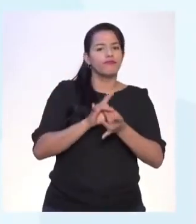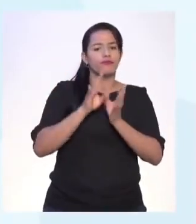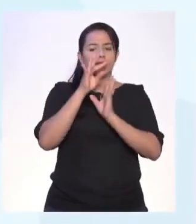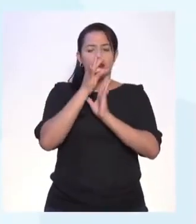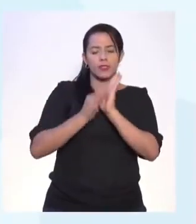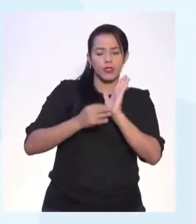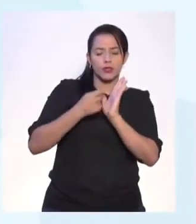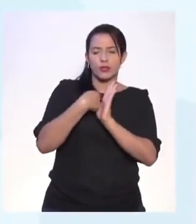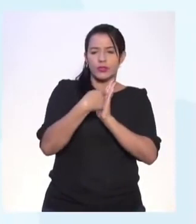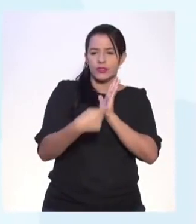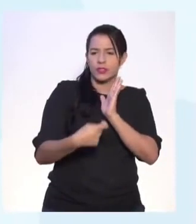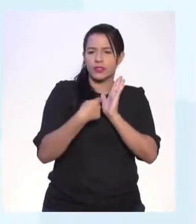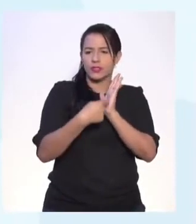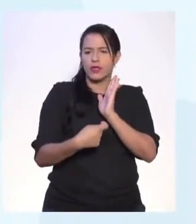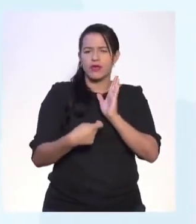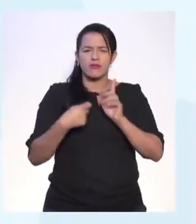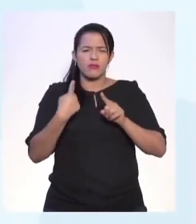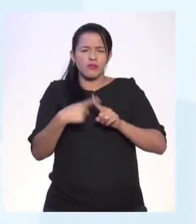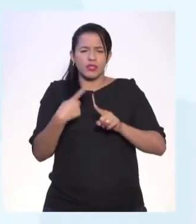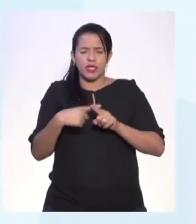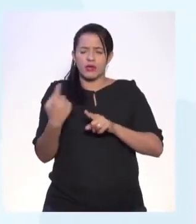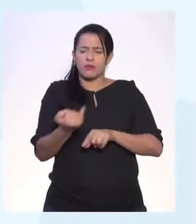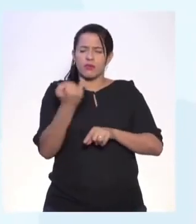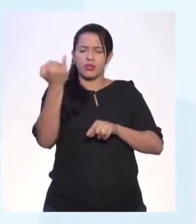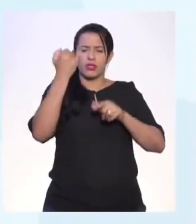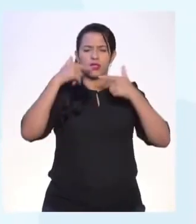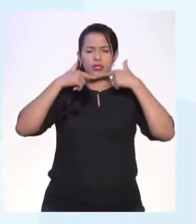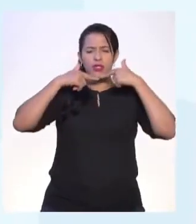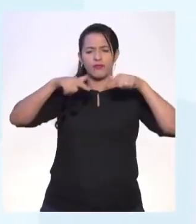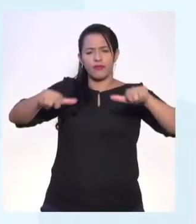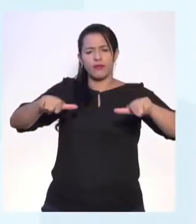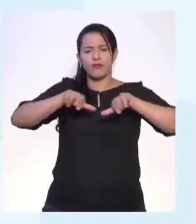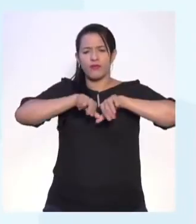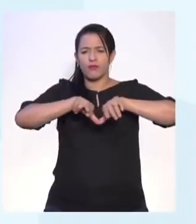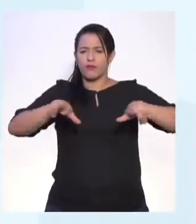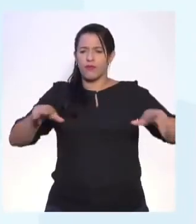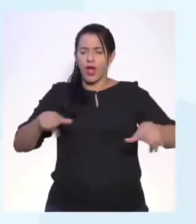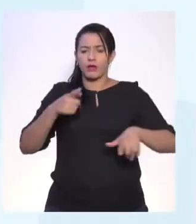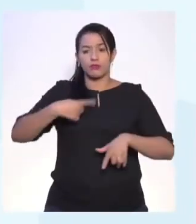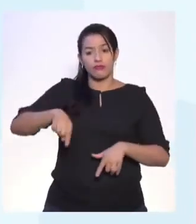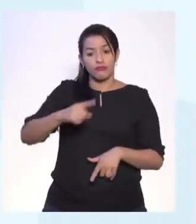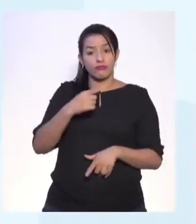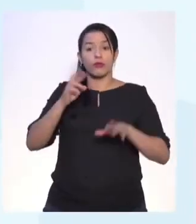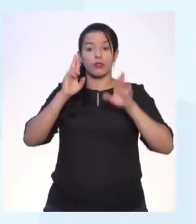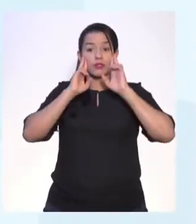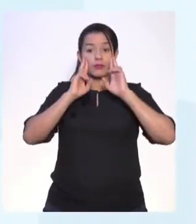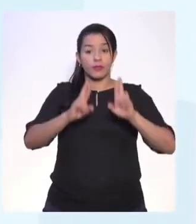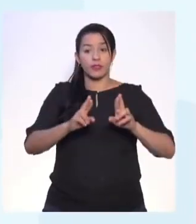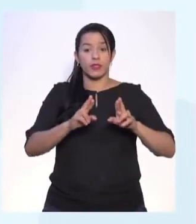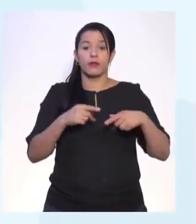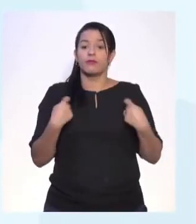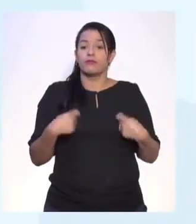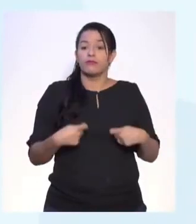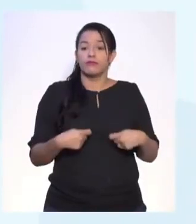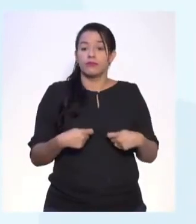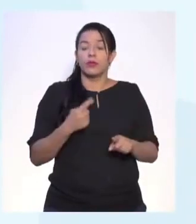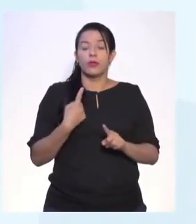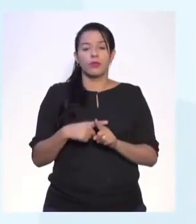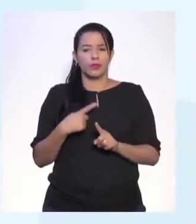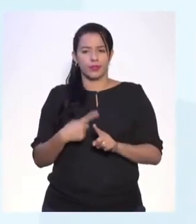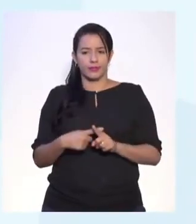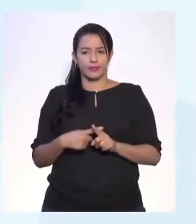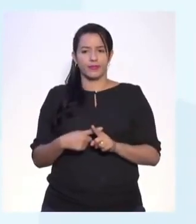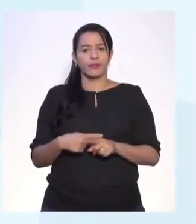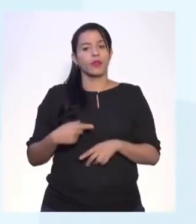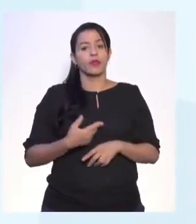de valorizarmos as variedades da língua e, a partir disso, combatermos o preconceito linguístico. Algumas dicas para